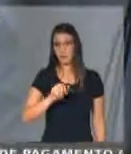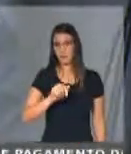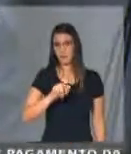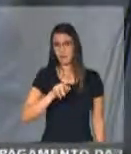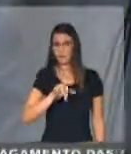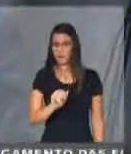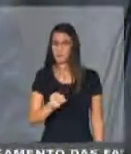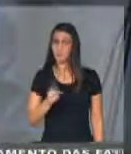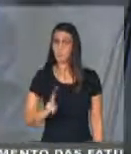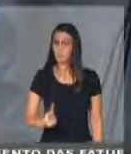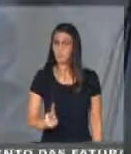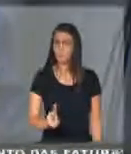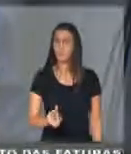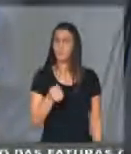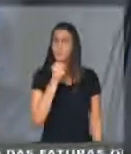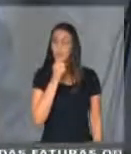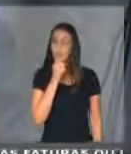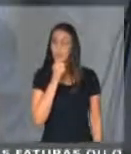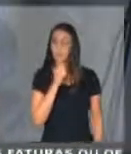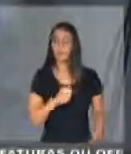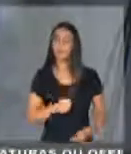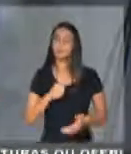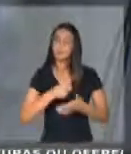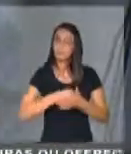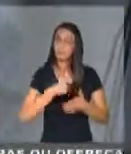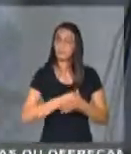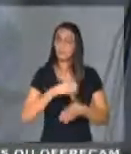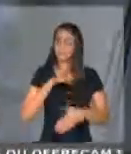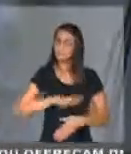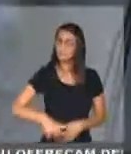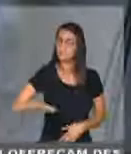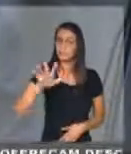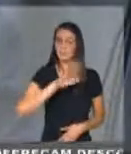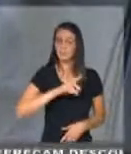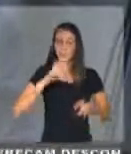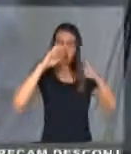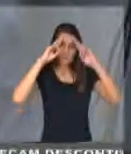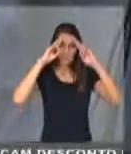democráticas continuam vivos na nossa luta do povo em geral,